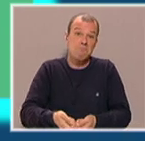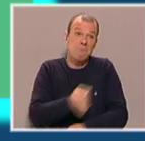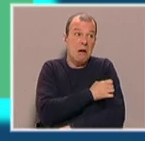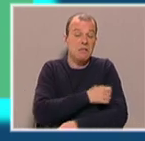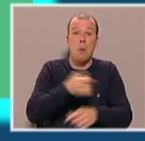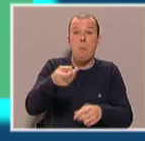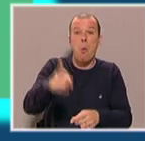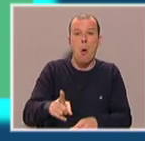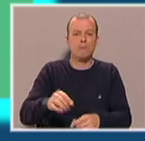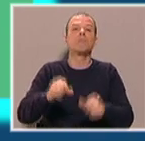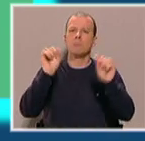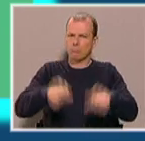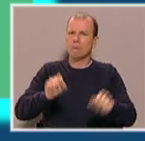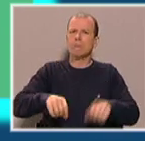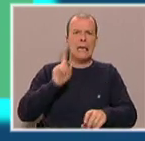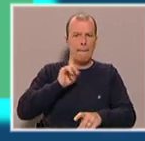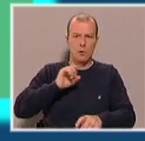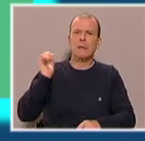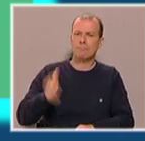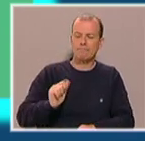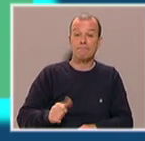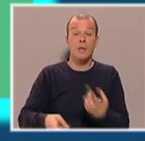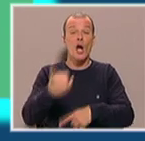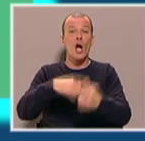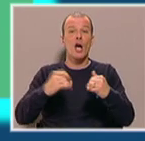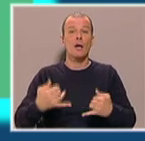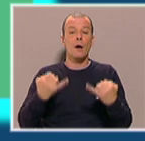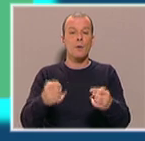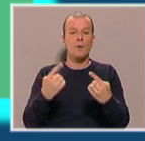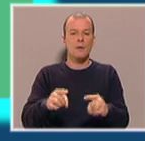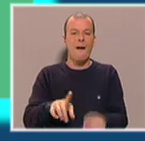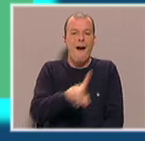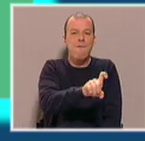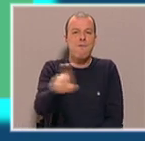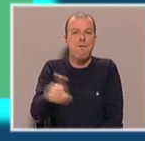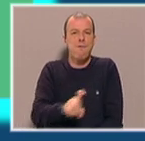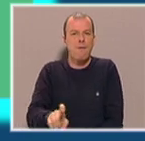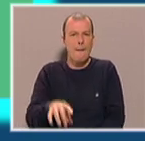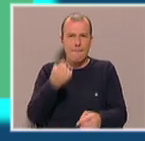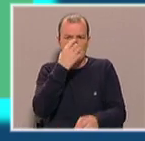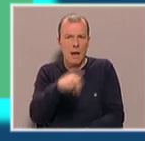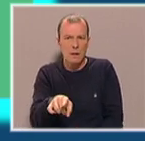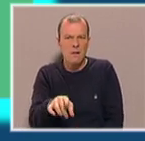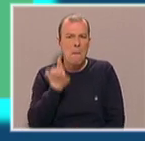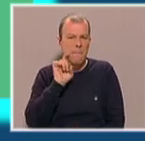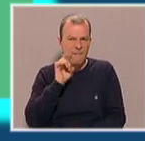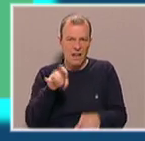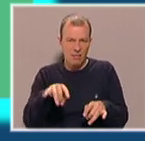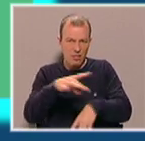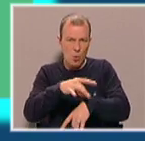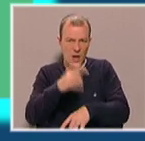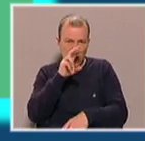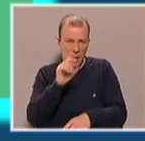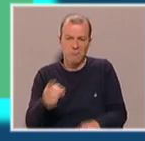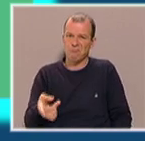O pó, etc. É importante, sim. Depois, aqui um spray para as plantas, será que ajuda a prevenir doenças respiratórias? Não, claro